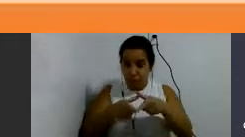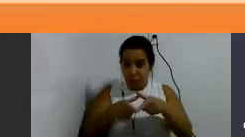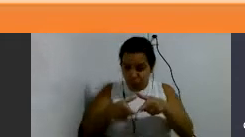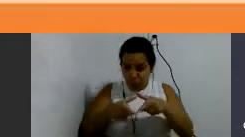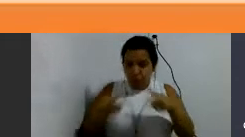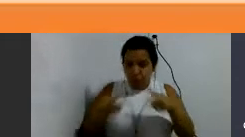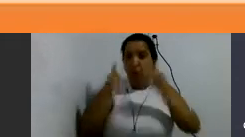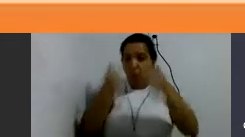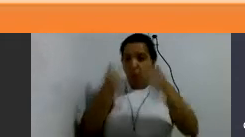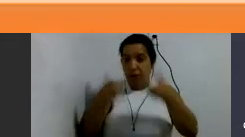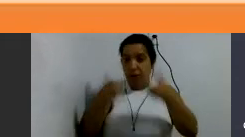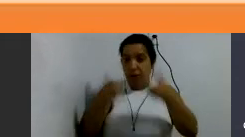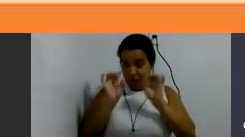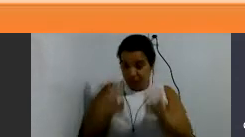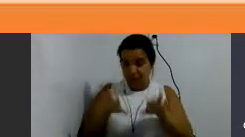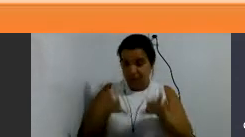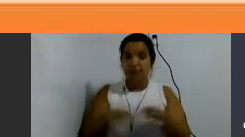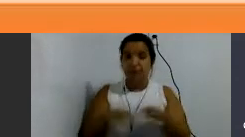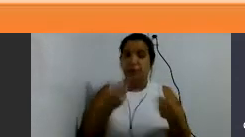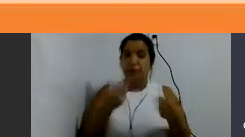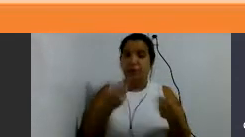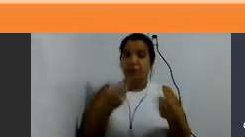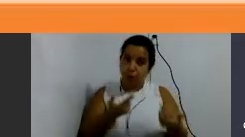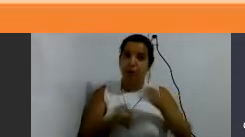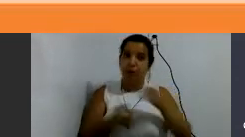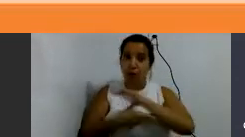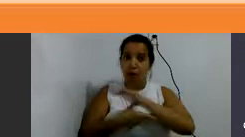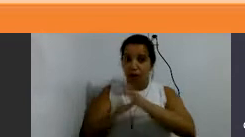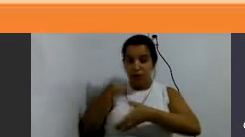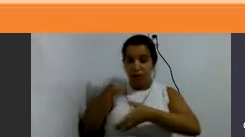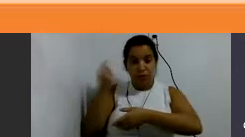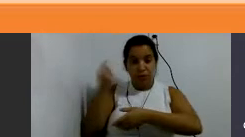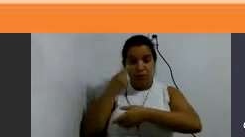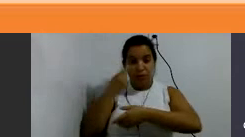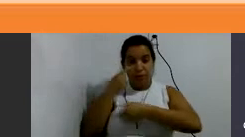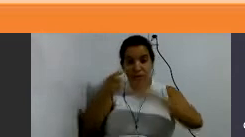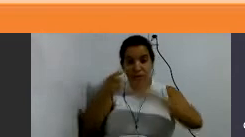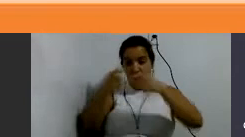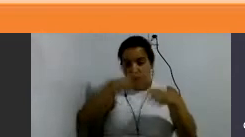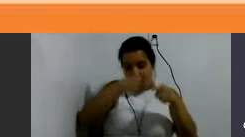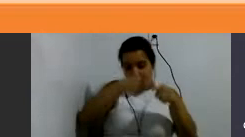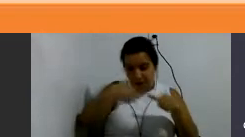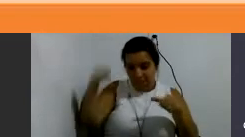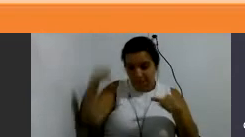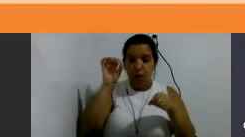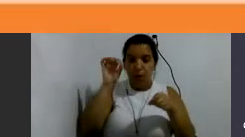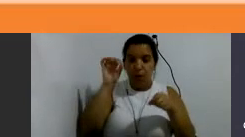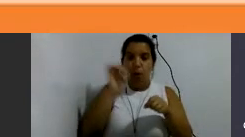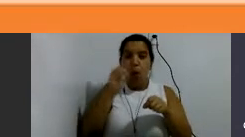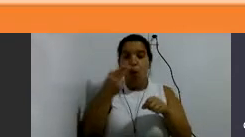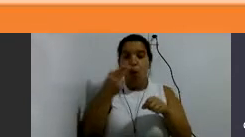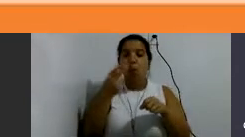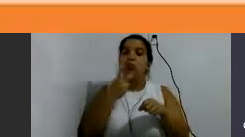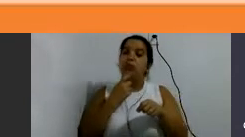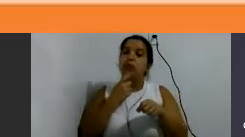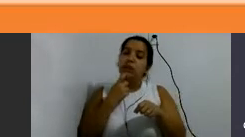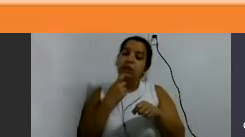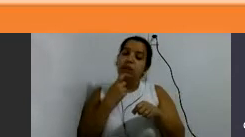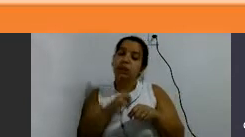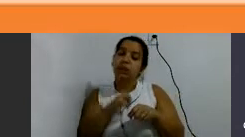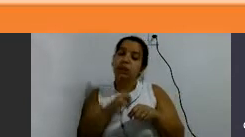específico. É o mesmo caso que a gente viu lá para trás, a gente vai colocar numa garrafinha, ou se for cultura de sangue, é o que a gente chama